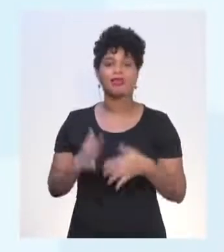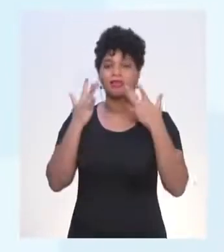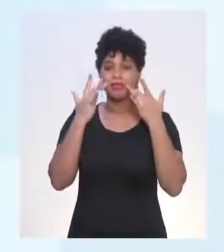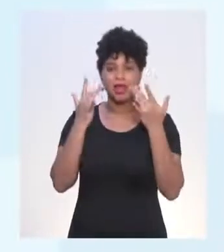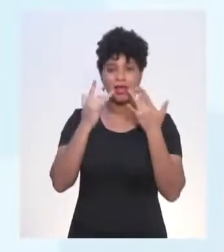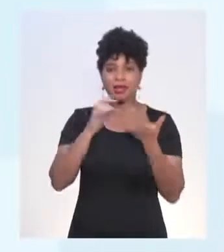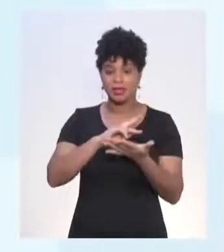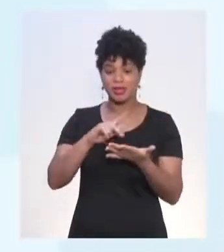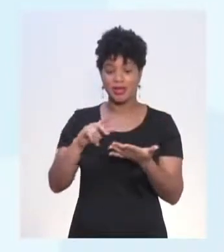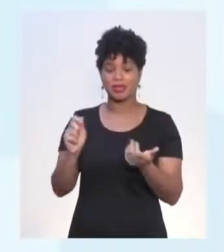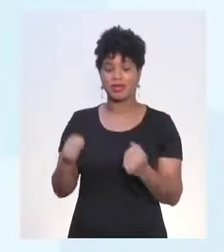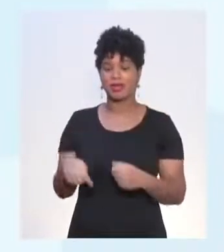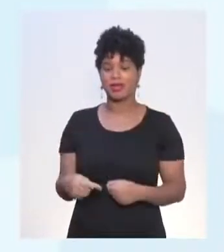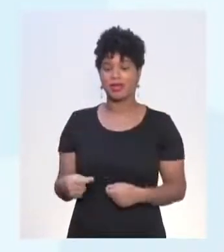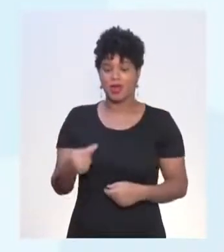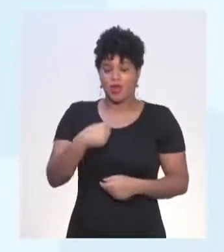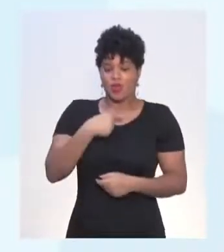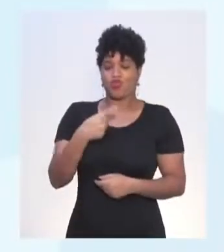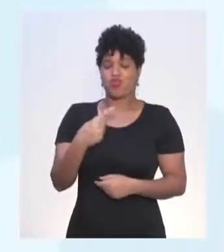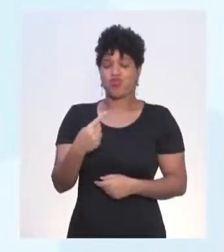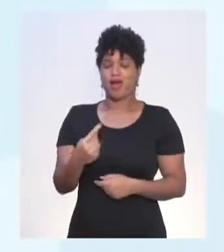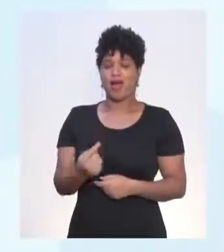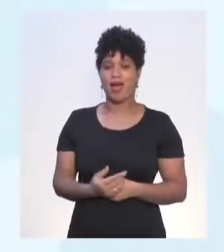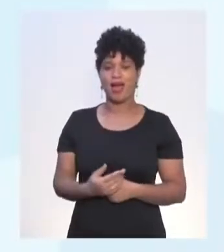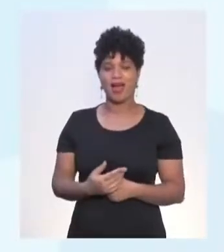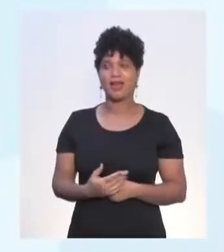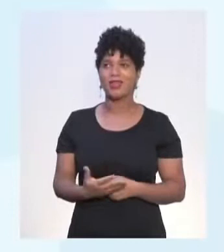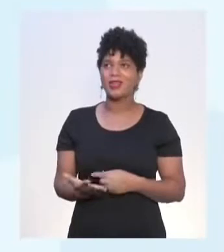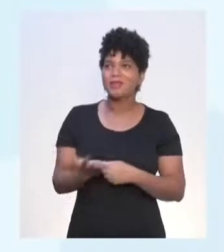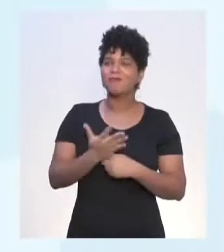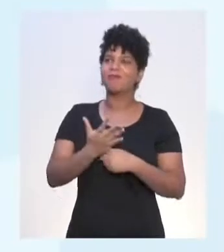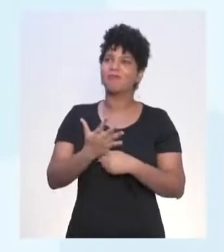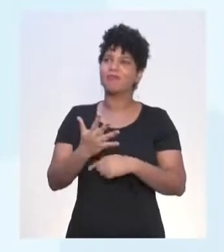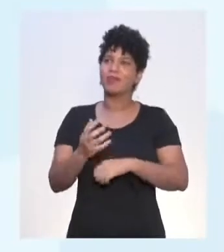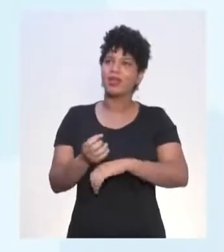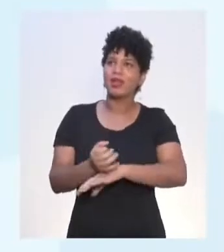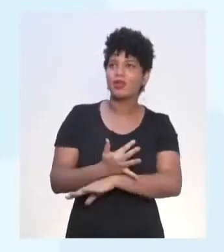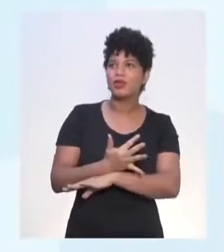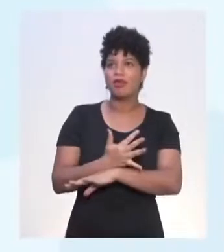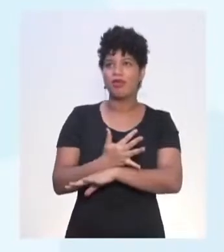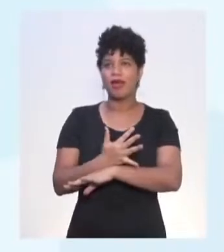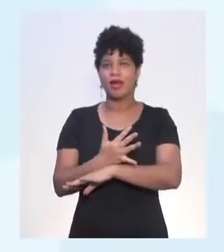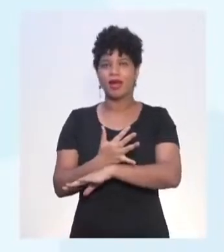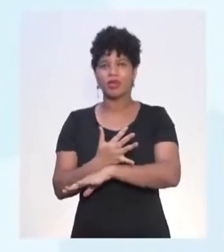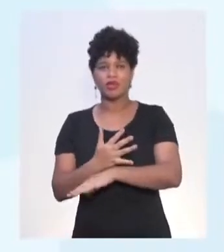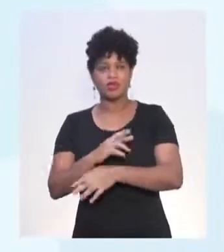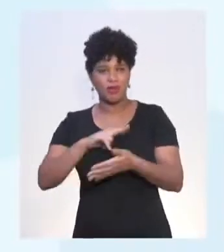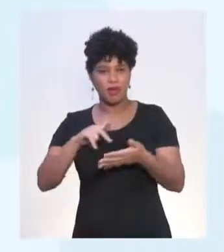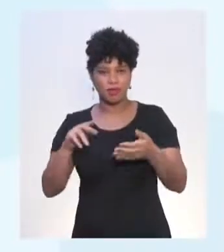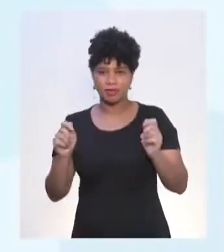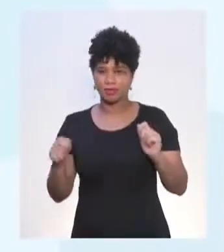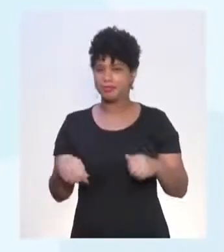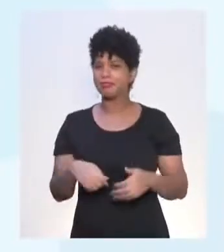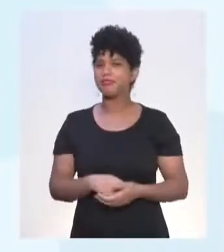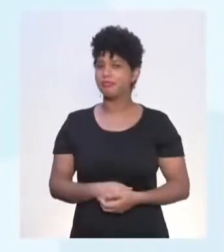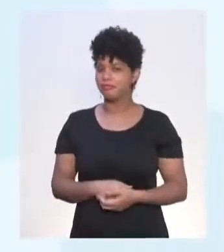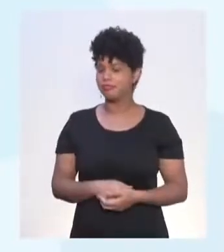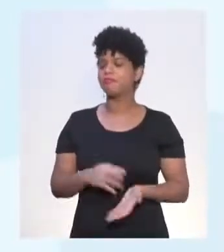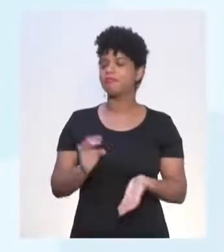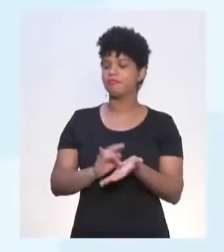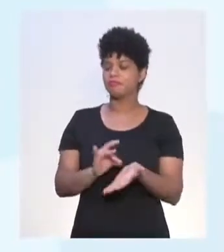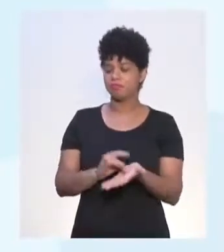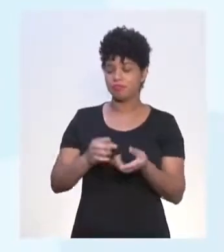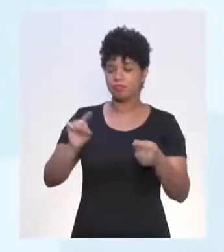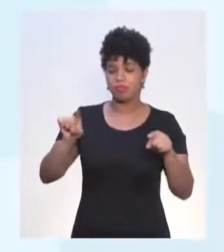seriados olha essa parte importante mobilizando sentimentos e atitudes e a trilha sonora